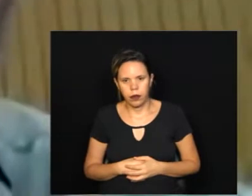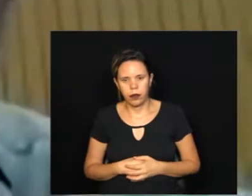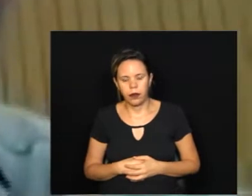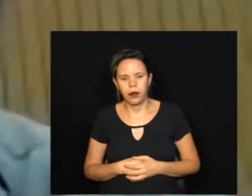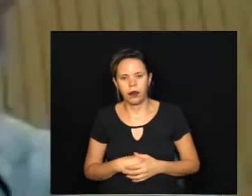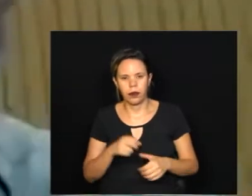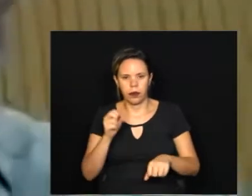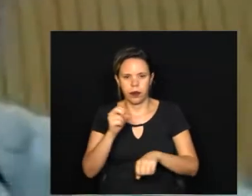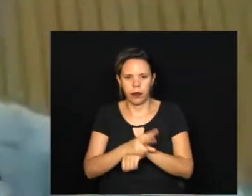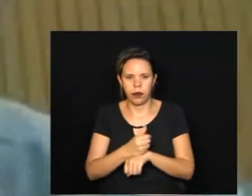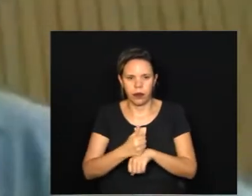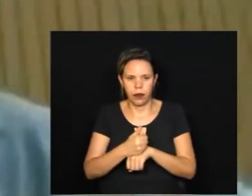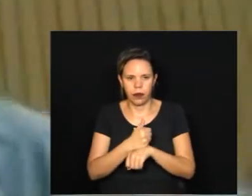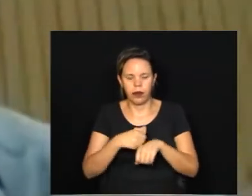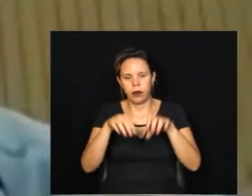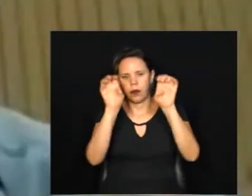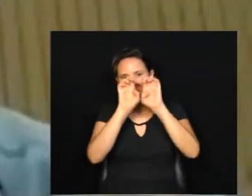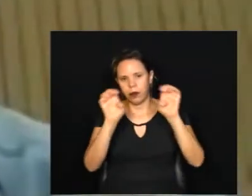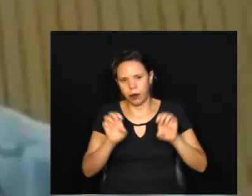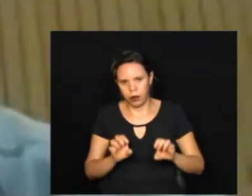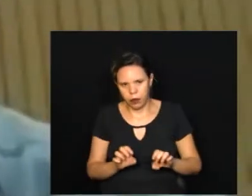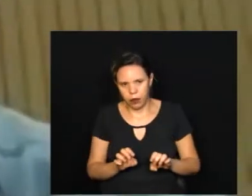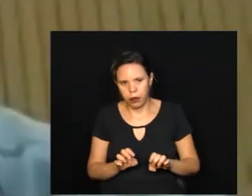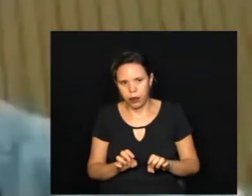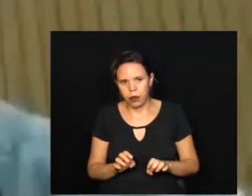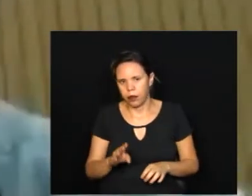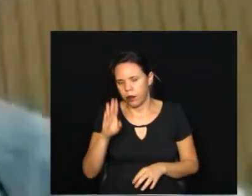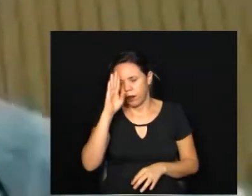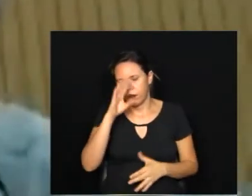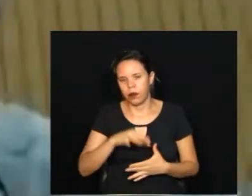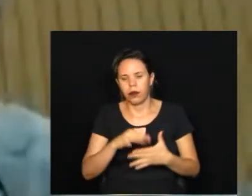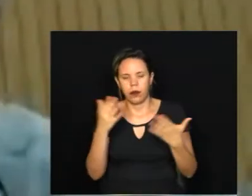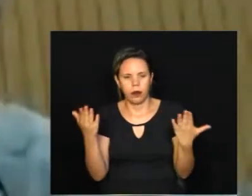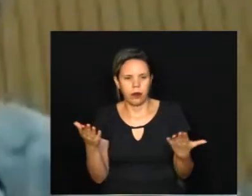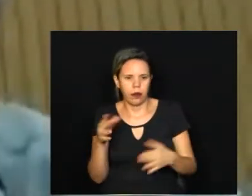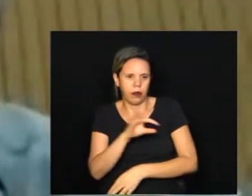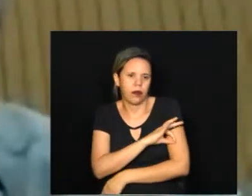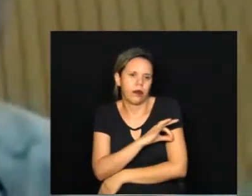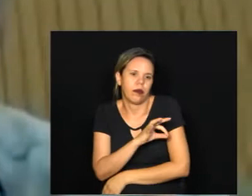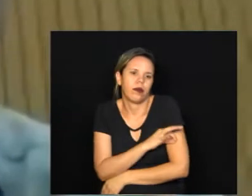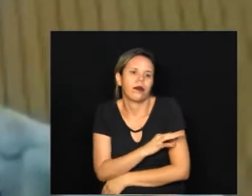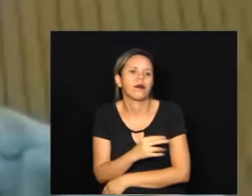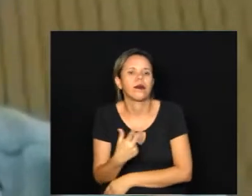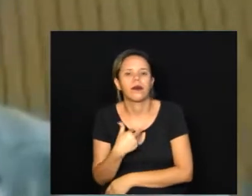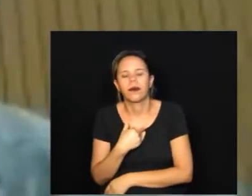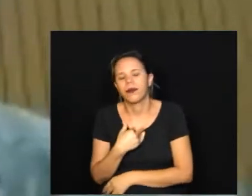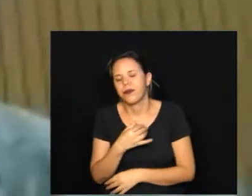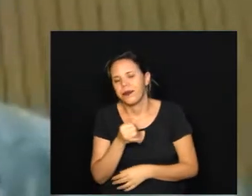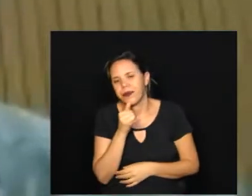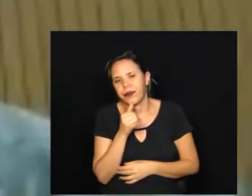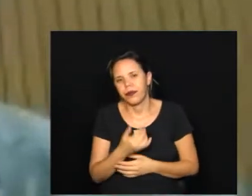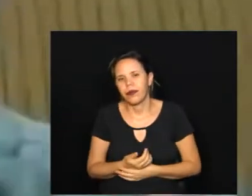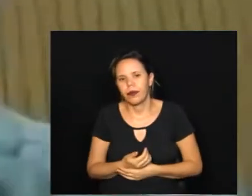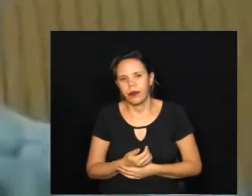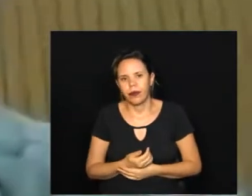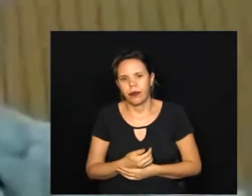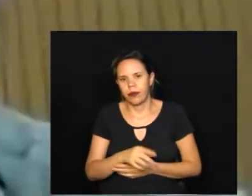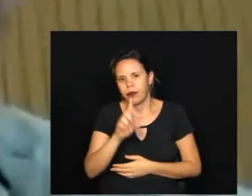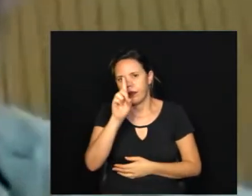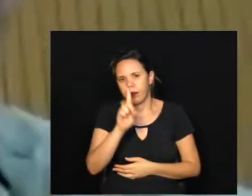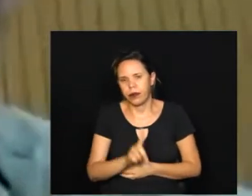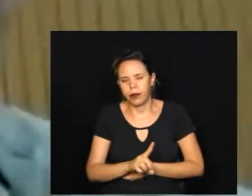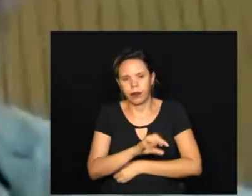Os cargos de estrutura da prefeitura, né, atualmente que estão ocupados. Diretores